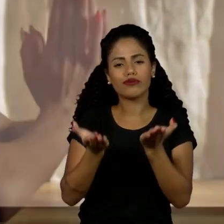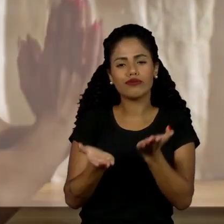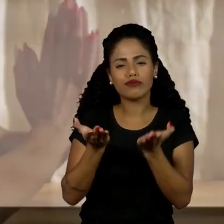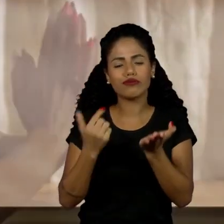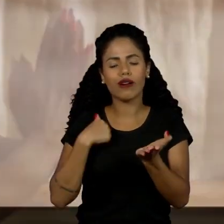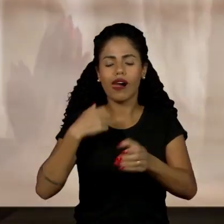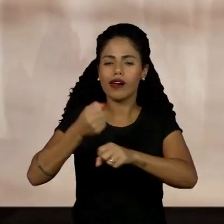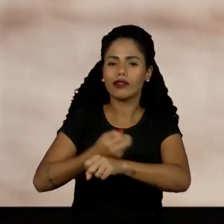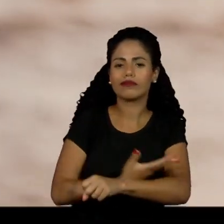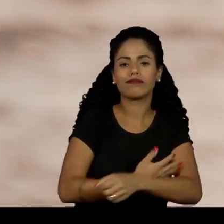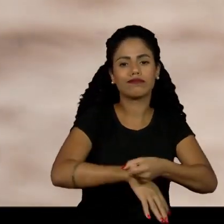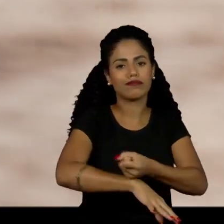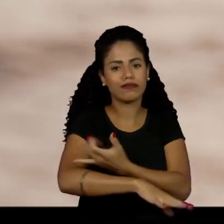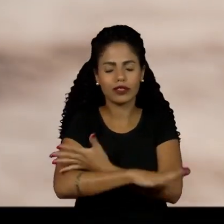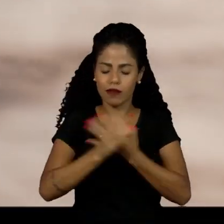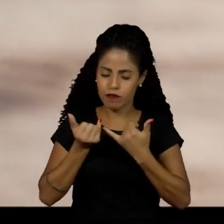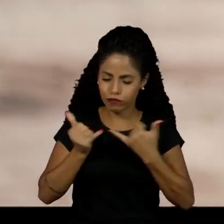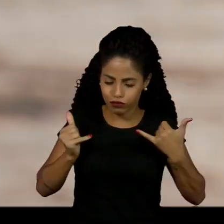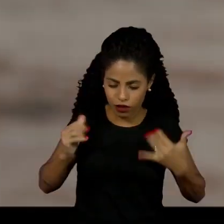e energético.